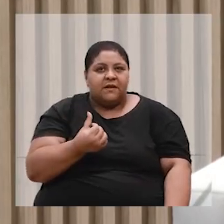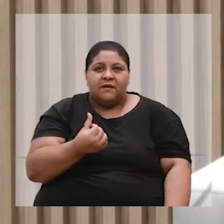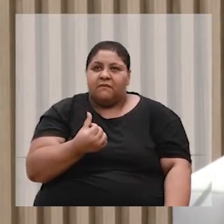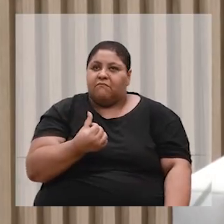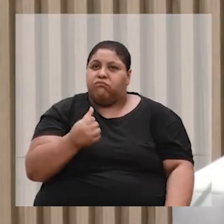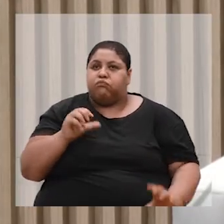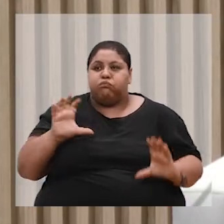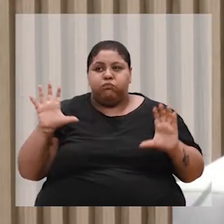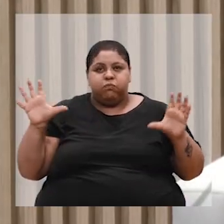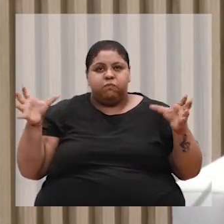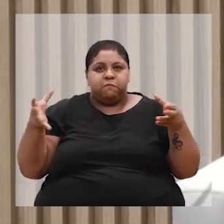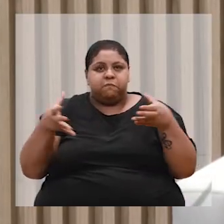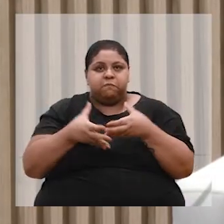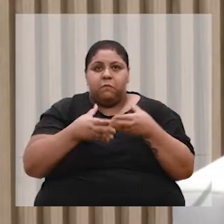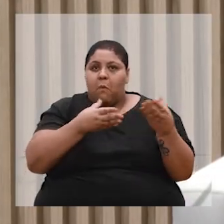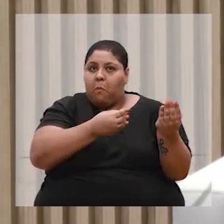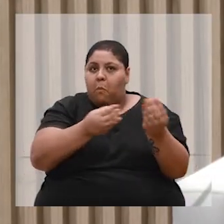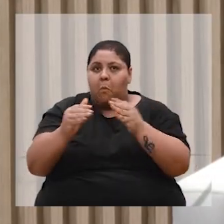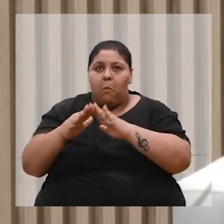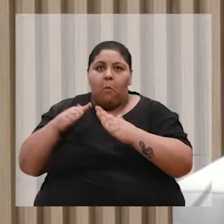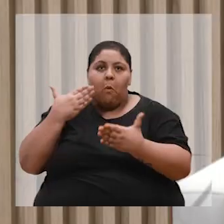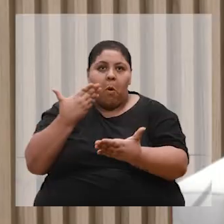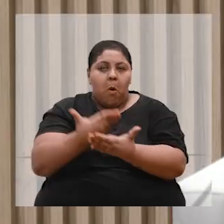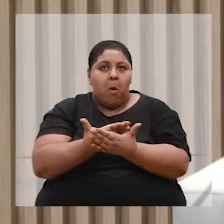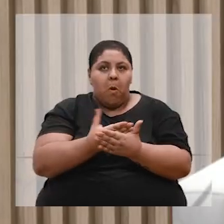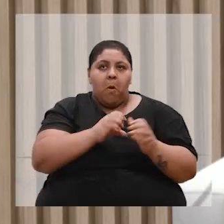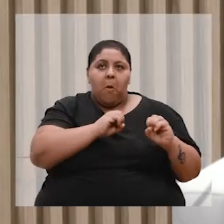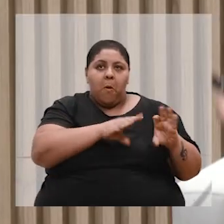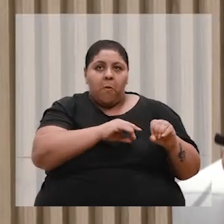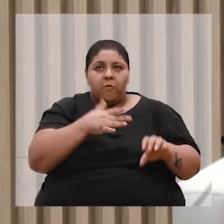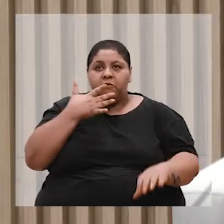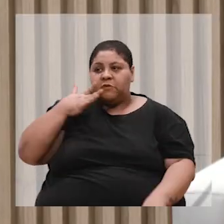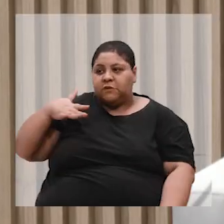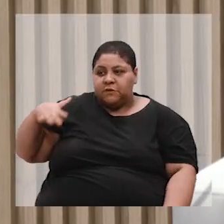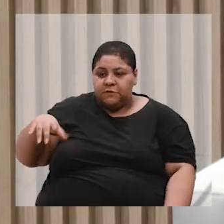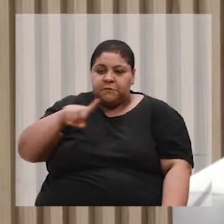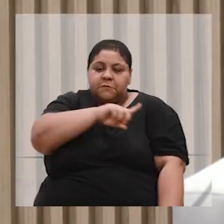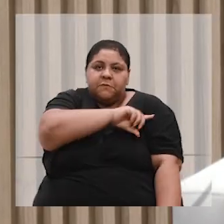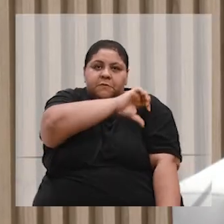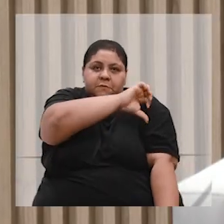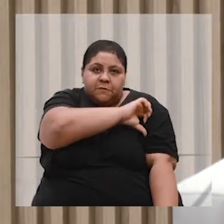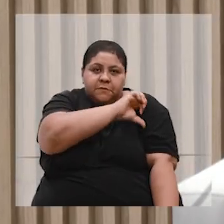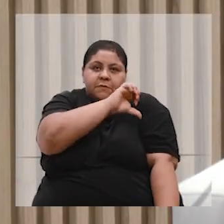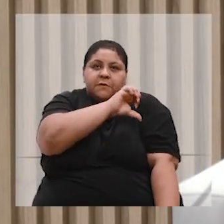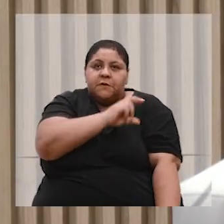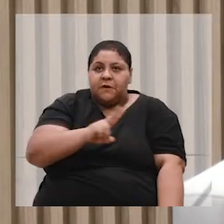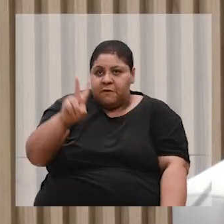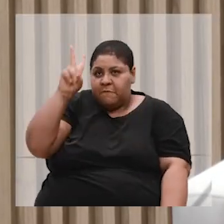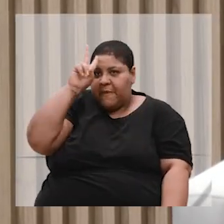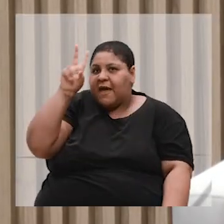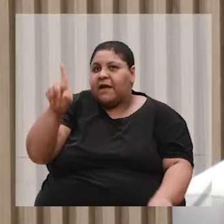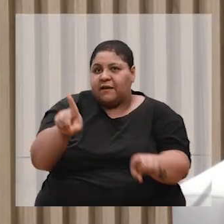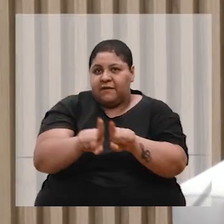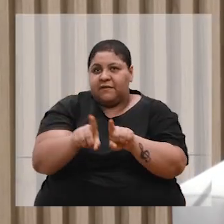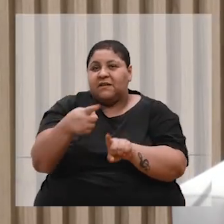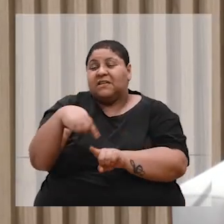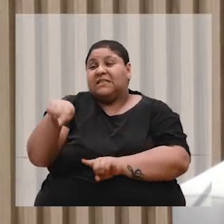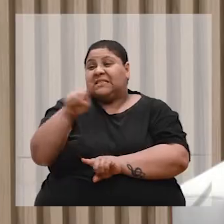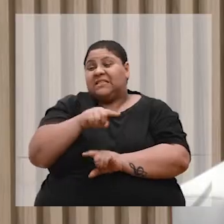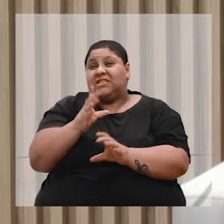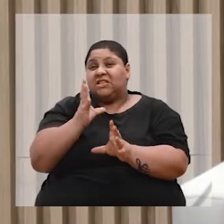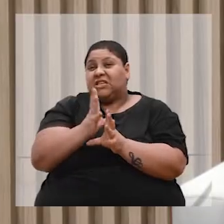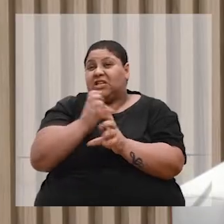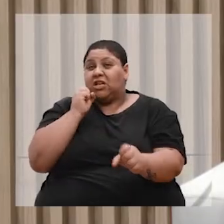396. É assim, muita escola envolvendo tanto educação infantil quanto ensino fundamental e médio. E se a